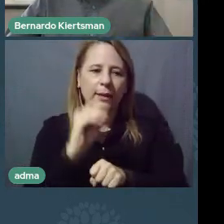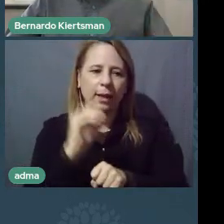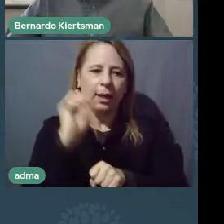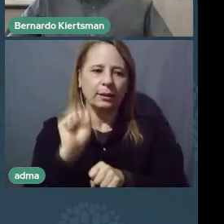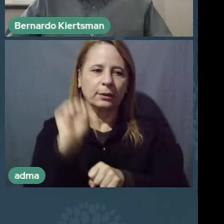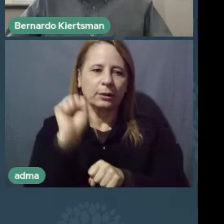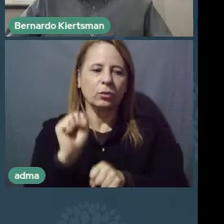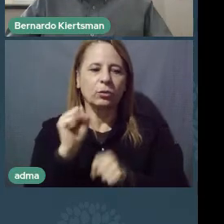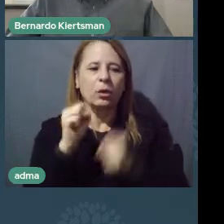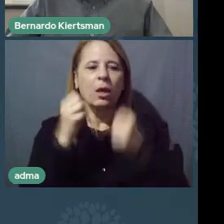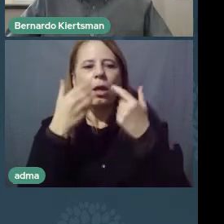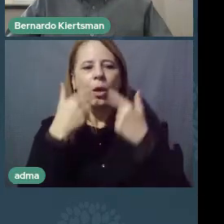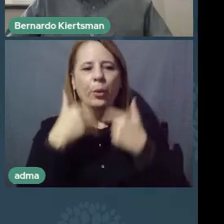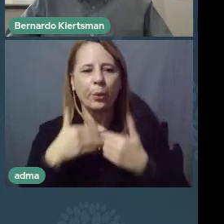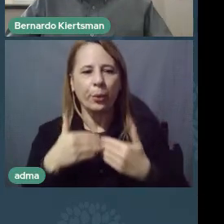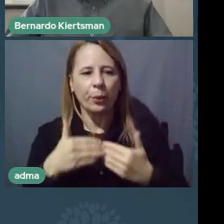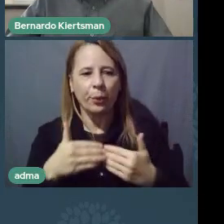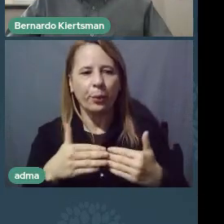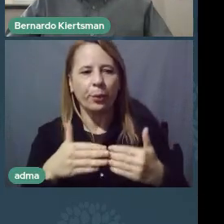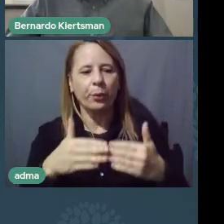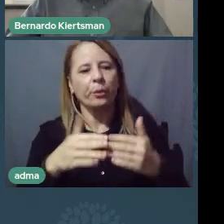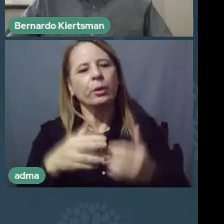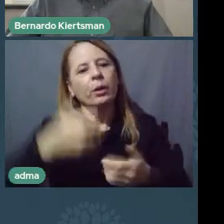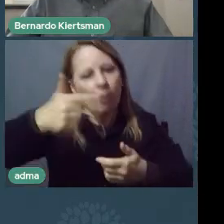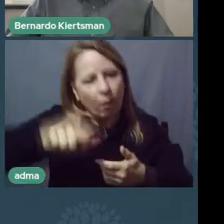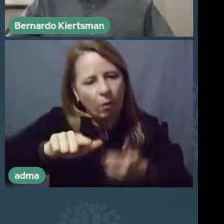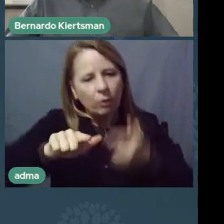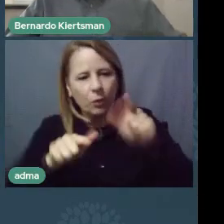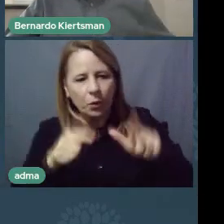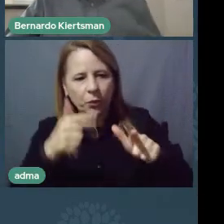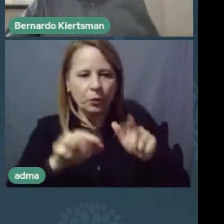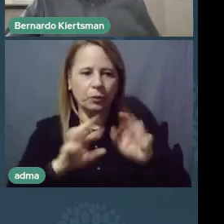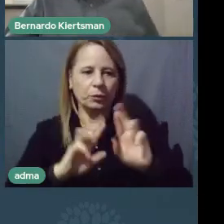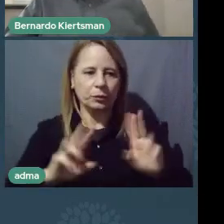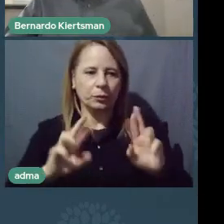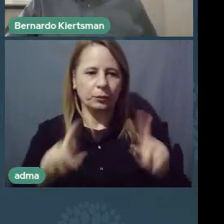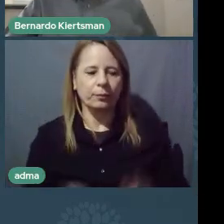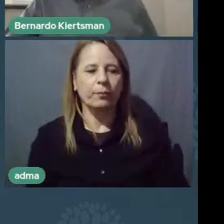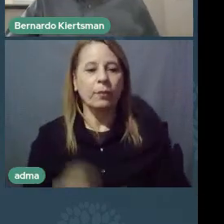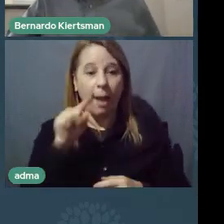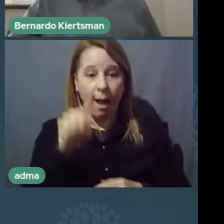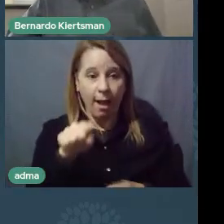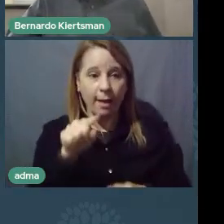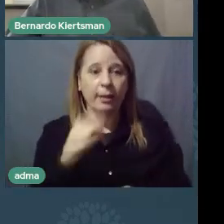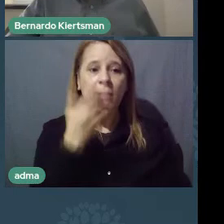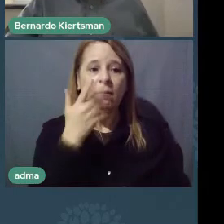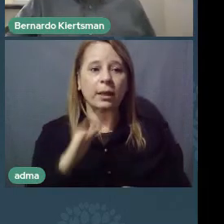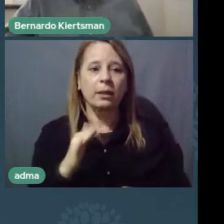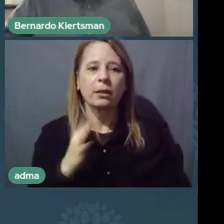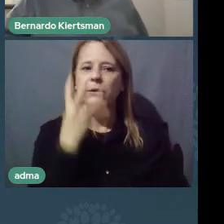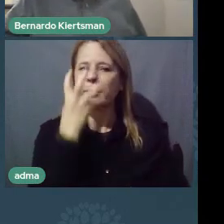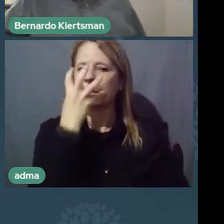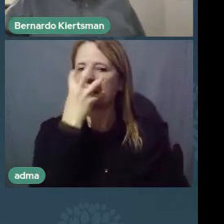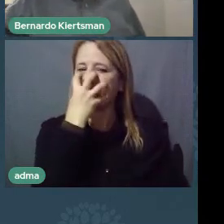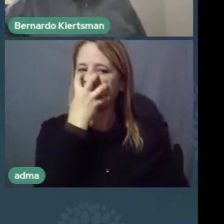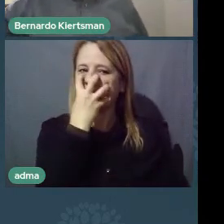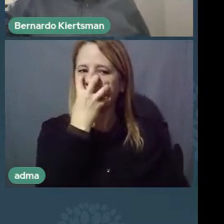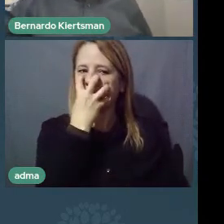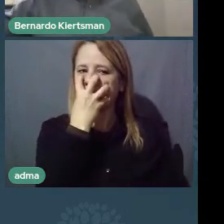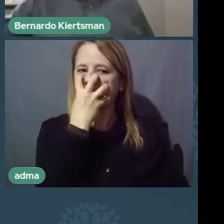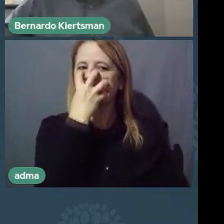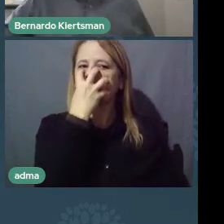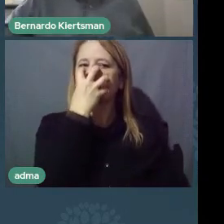e solta novamente. E outros dispositivos de pó. Aqui você tem uma criança fazendo uma nebulização